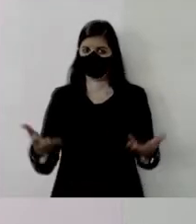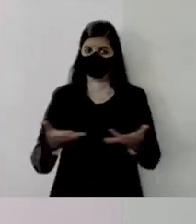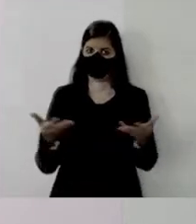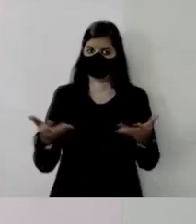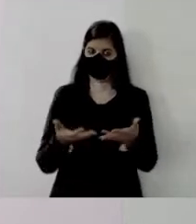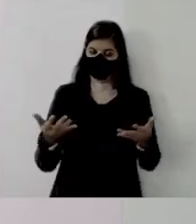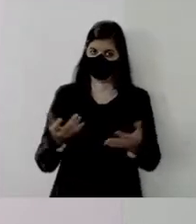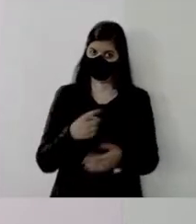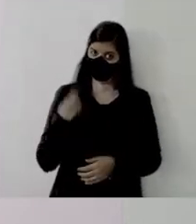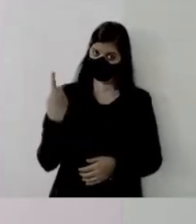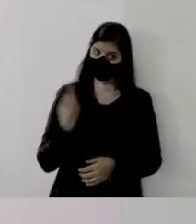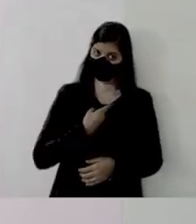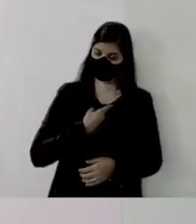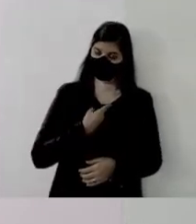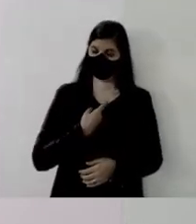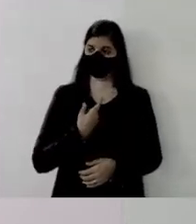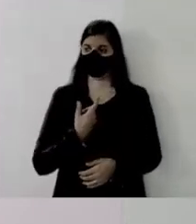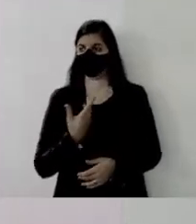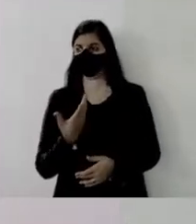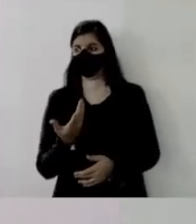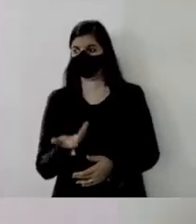Agora, nós vamos